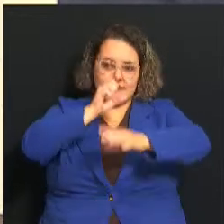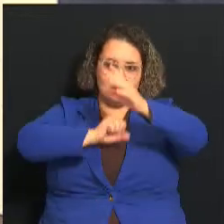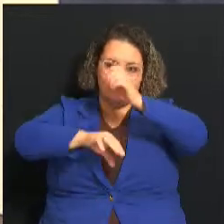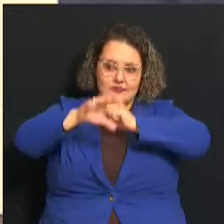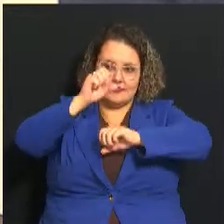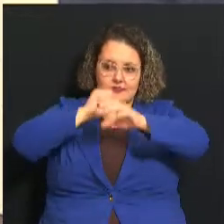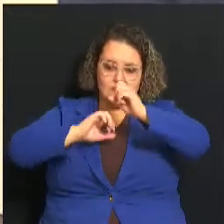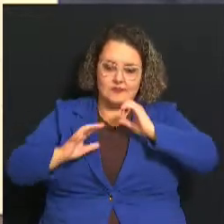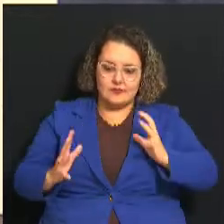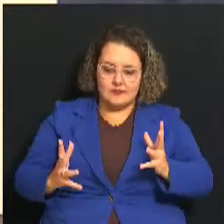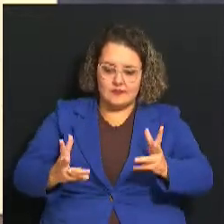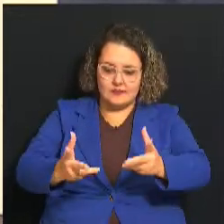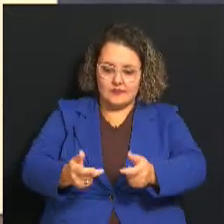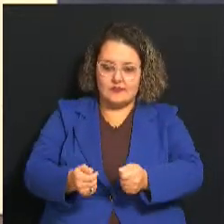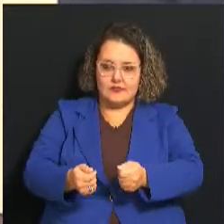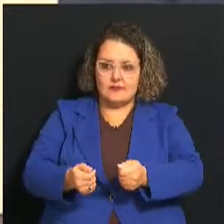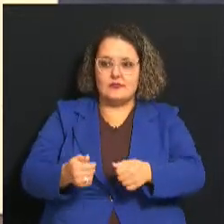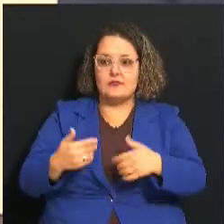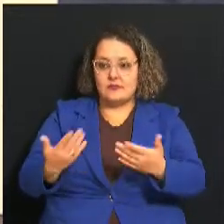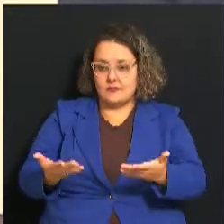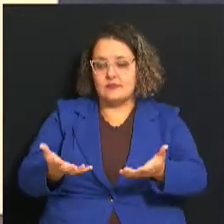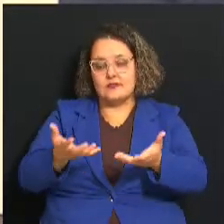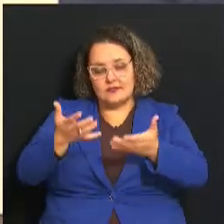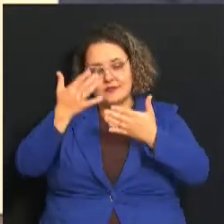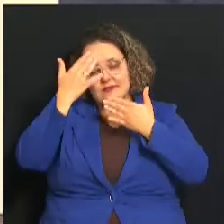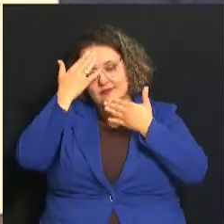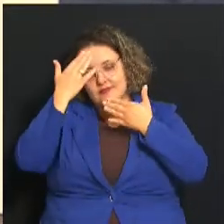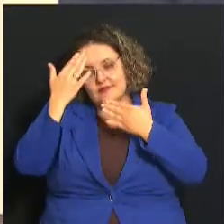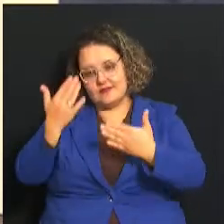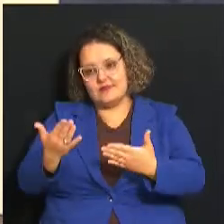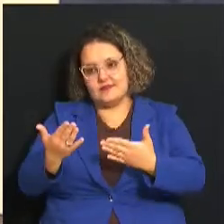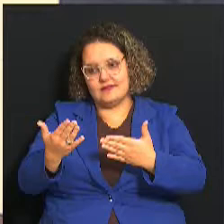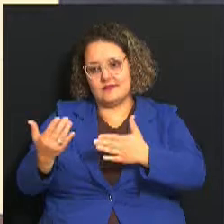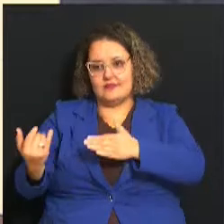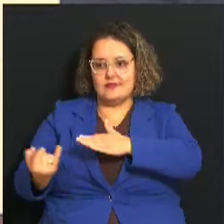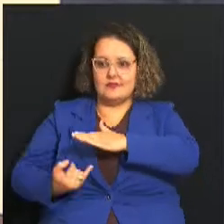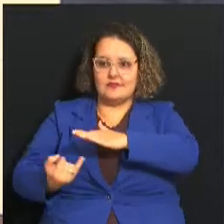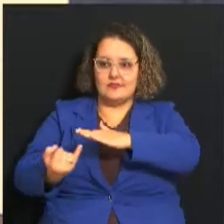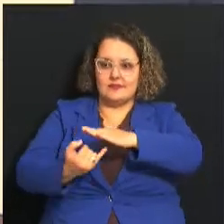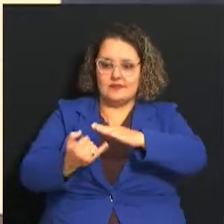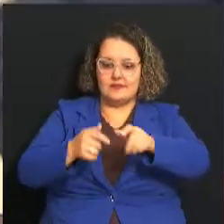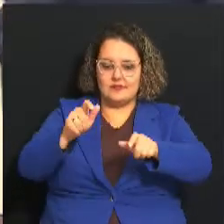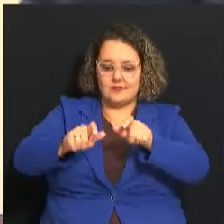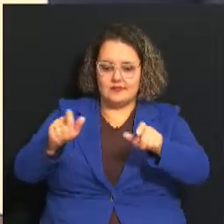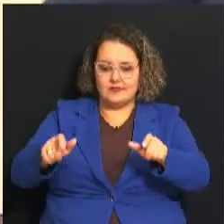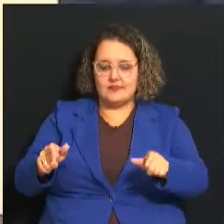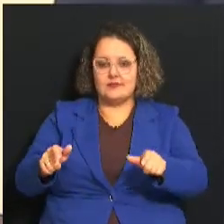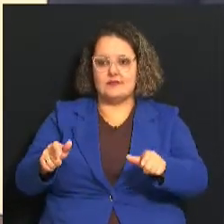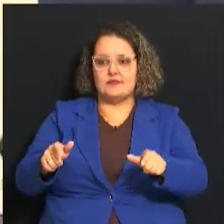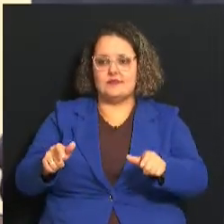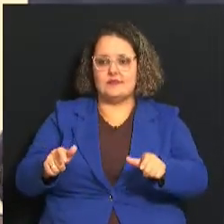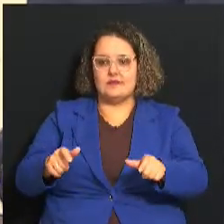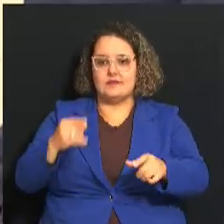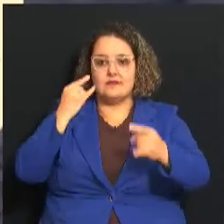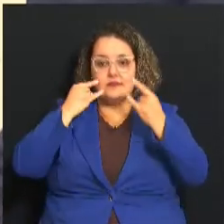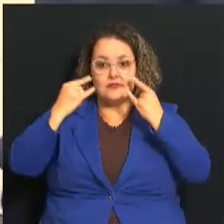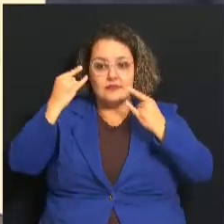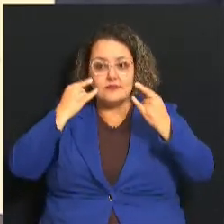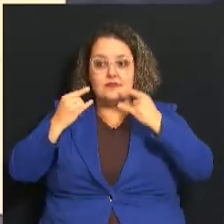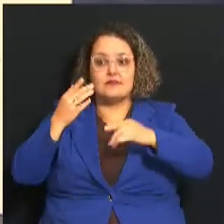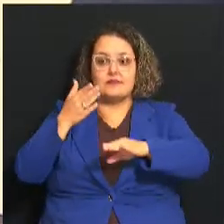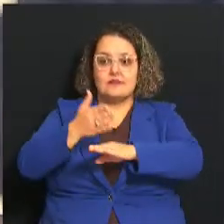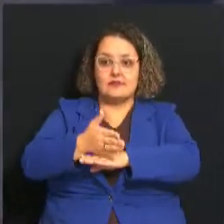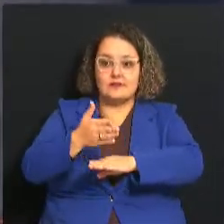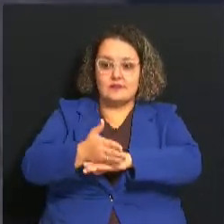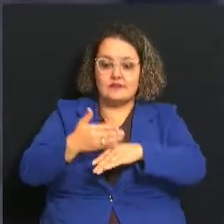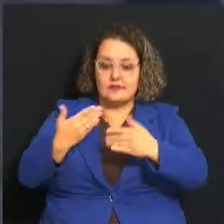coletivo, portanto, já quero até agradecer às entidades e pessoas que se interessaram em participar, estão aqui,